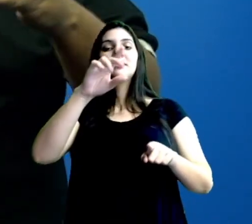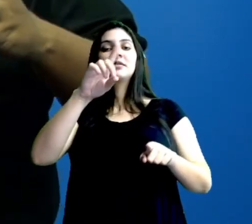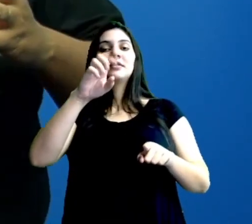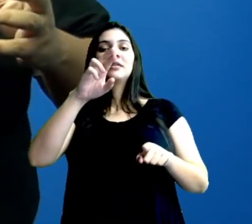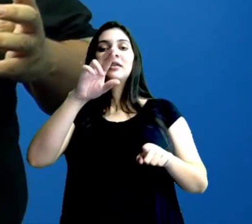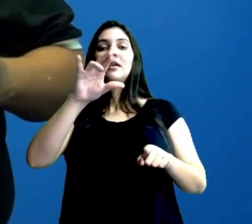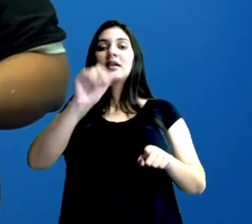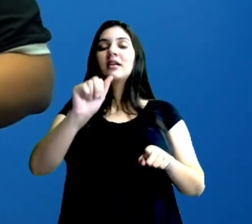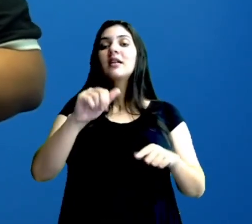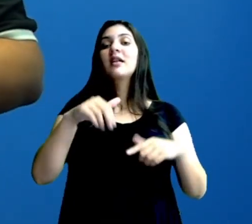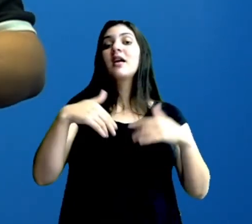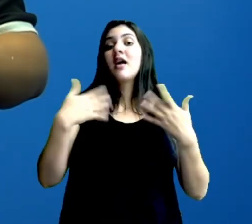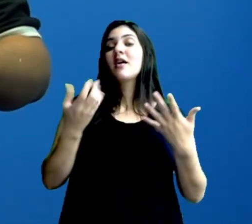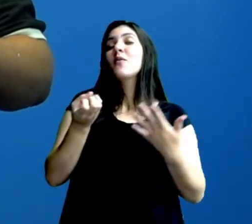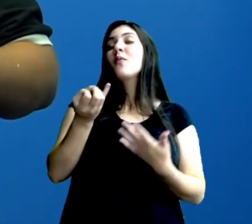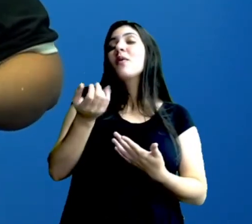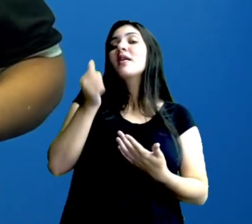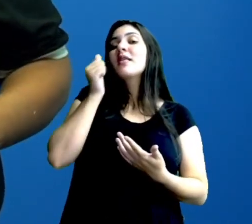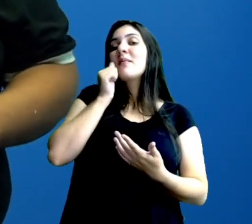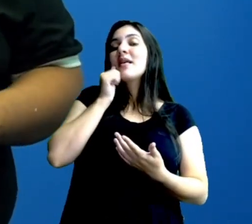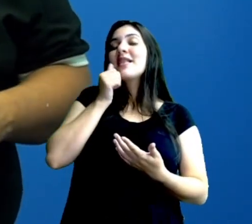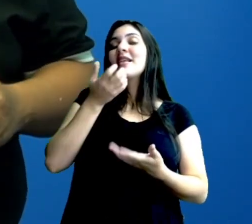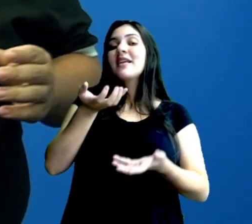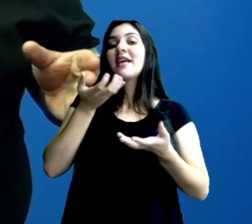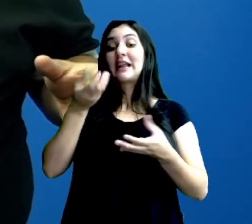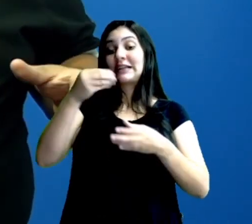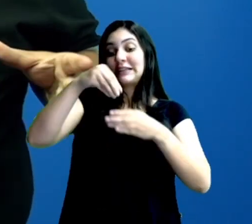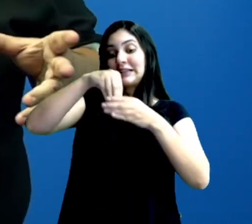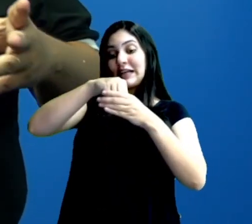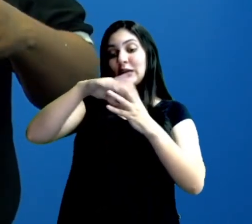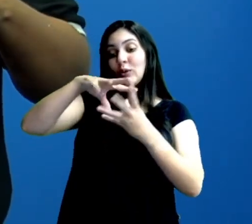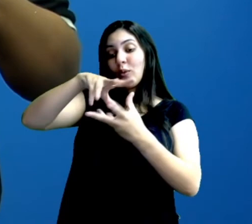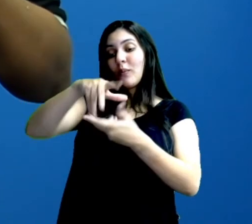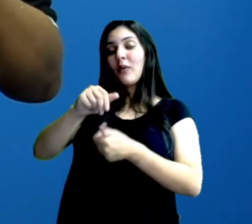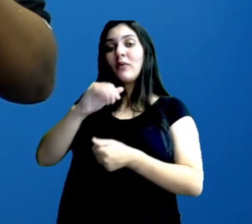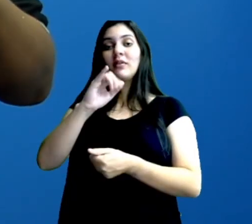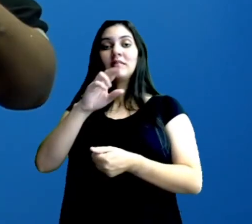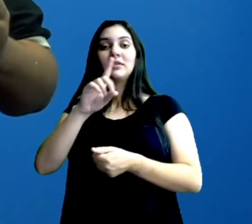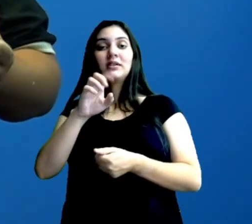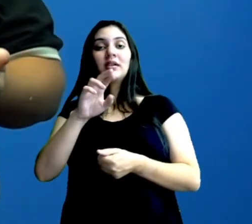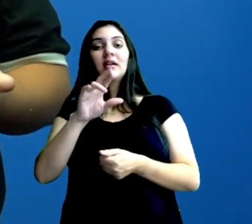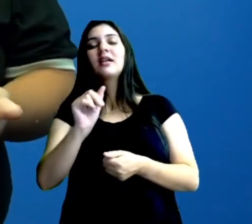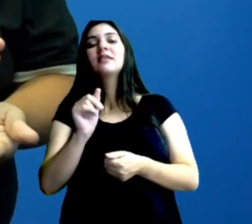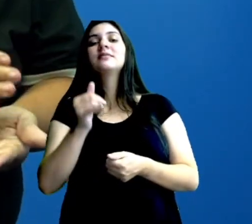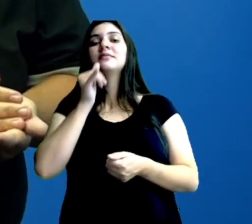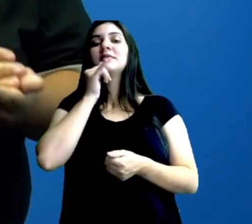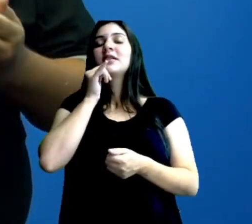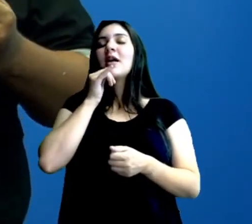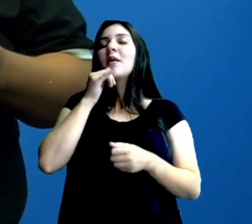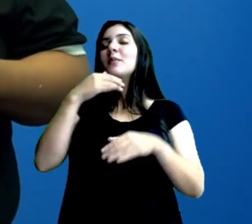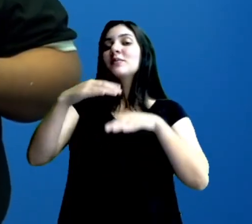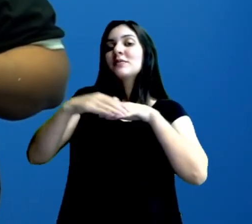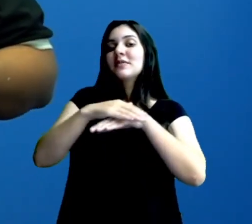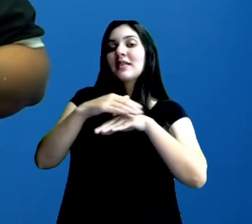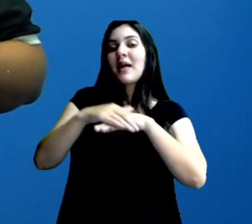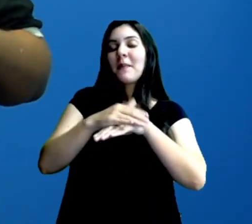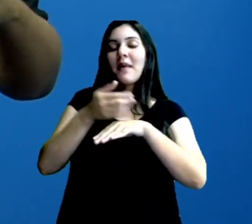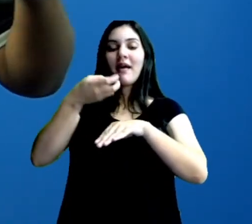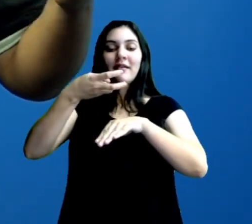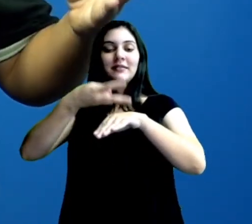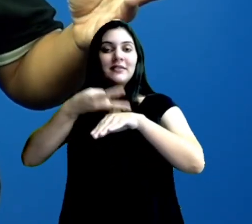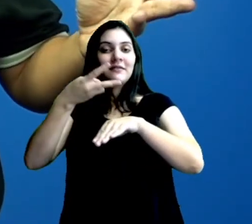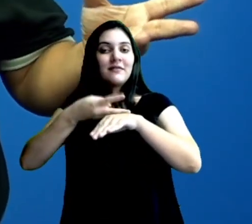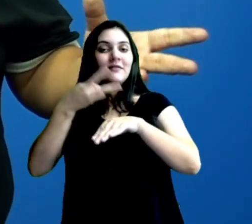meninas não queriam estar naquele universo da Cinderela? Então, esses são os elementos mágicos, sapatinho de cristal,